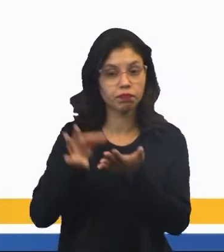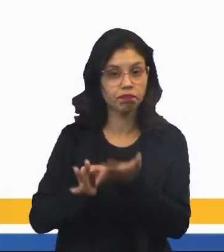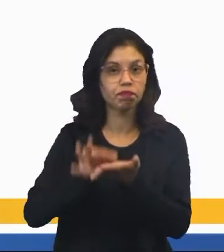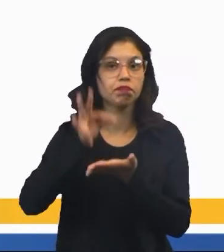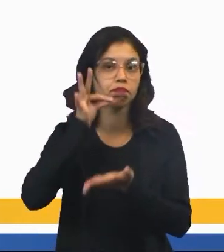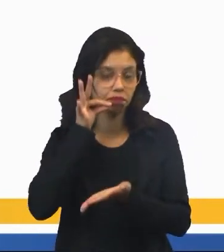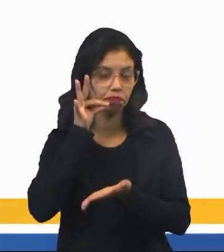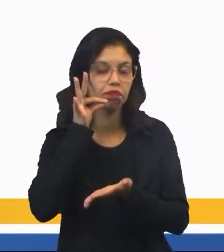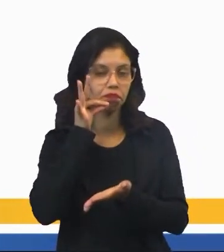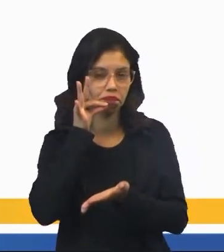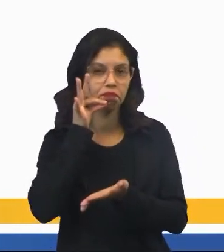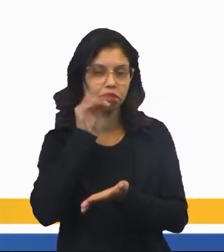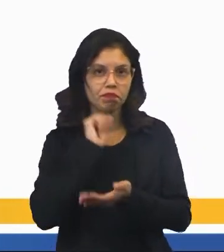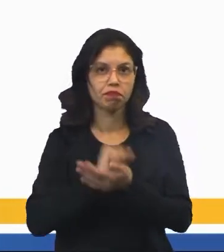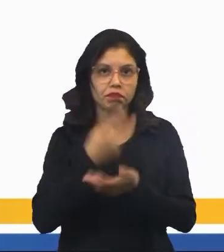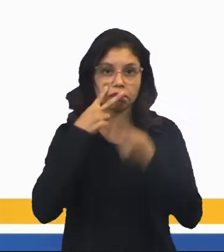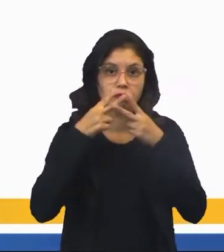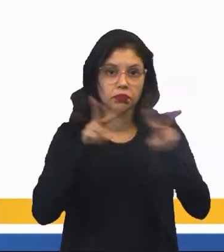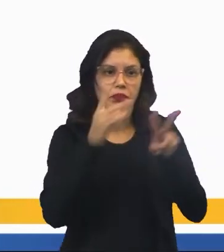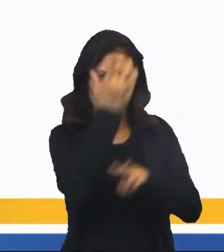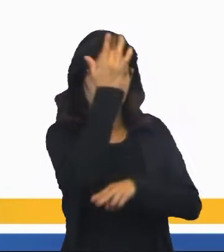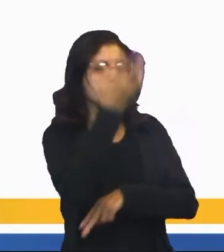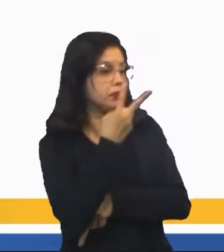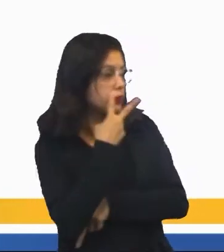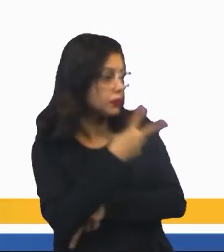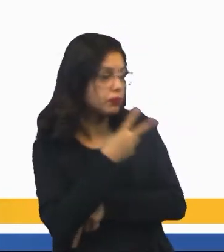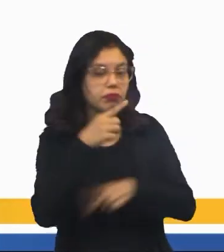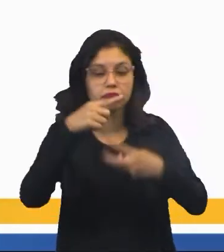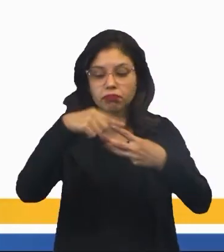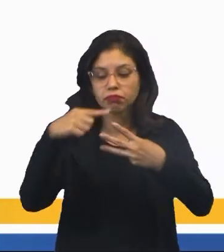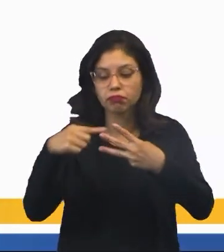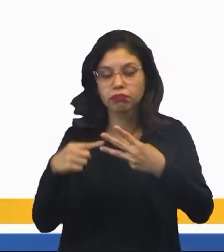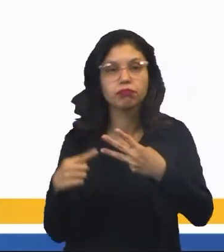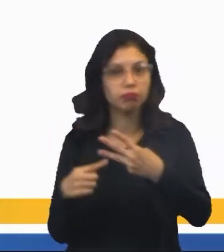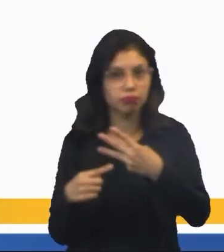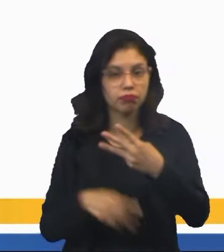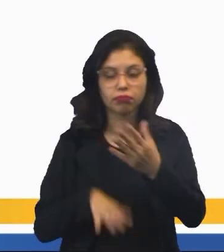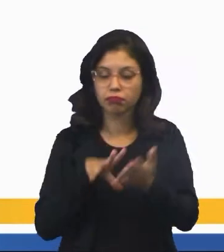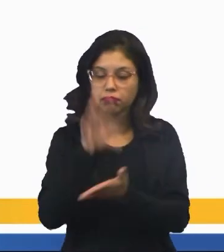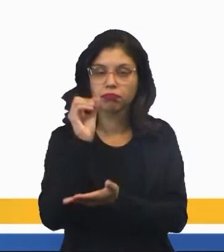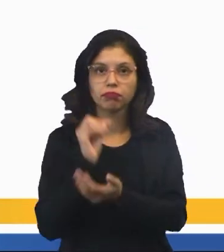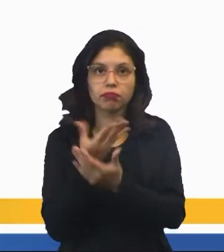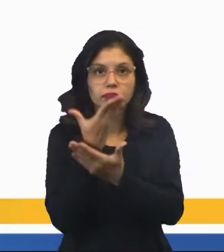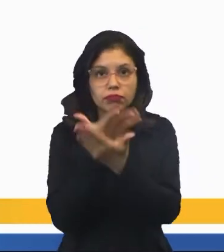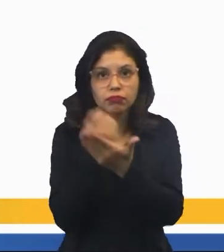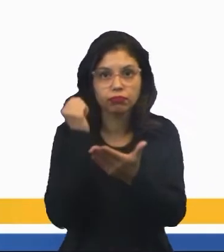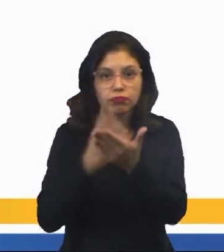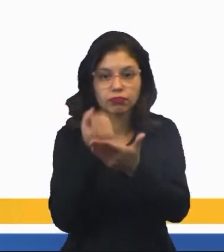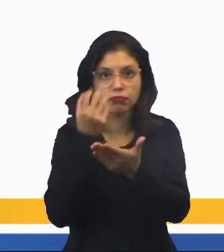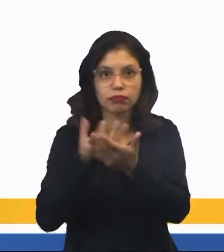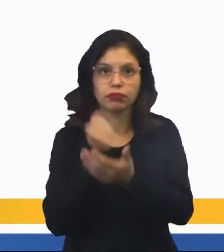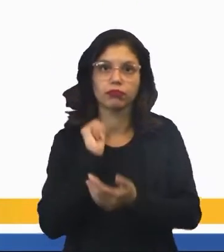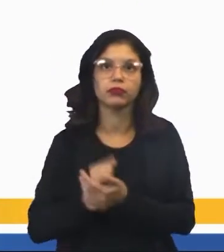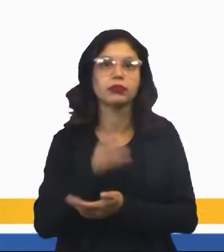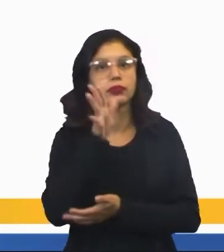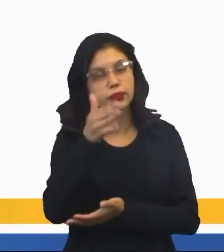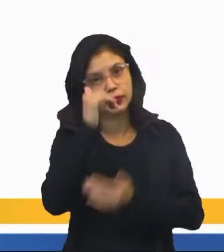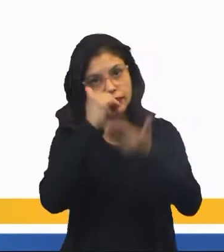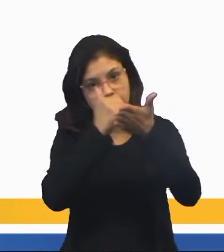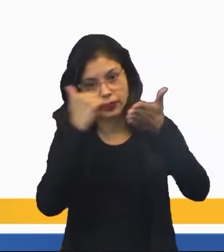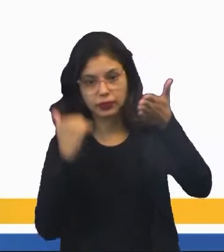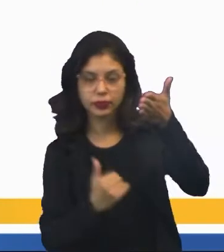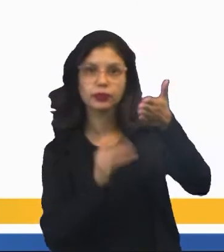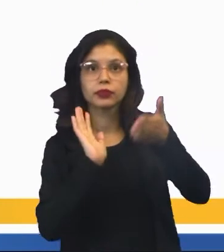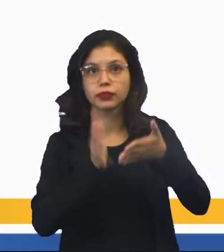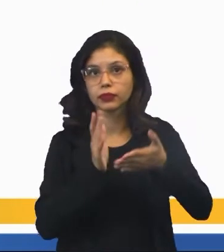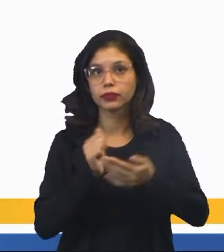nós conseguimos visualizar facilmente aí 3 pessoas fazendo essa colheita manualmente. Abaixo nós